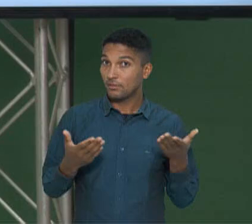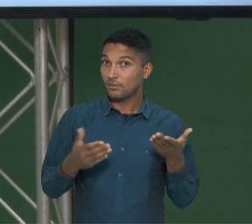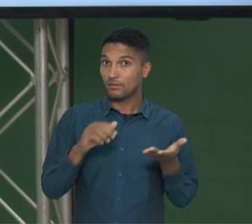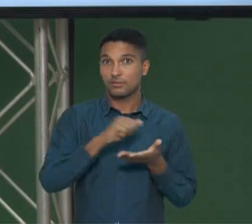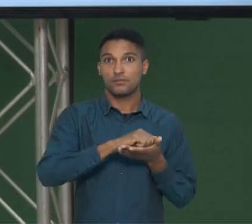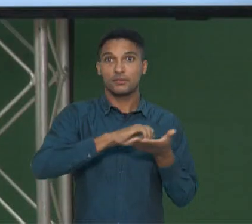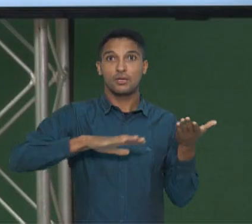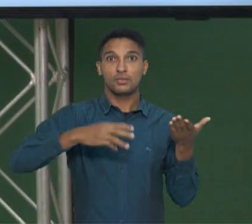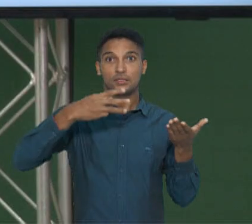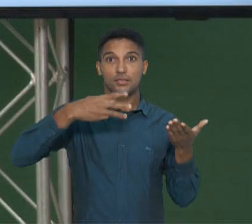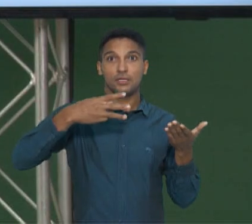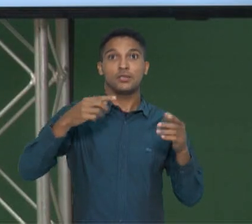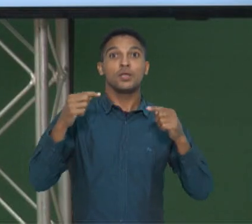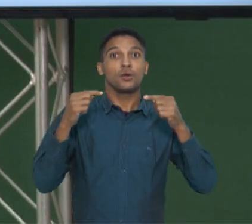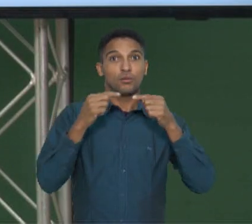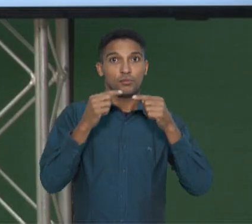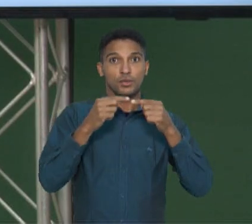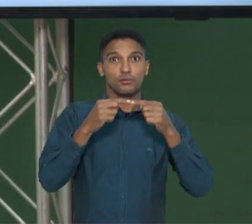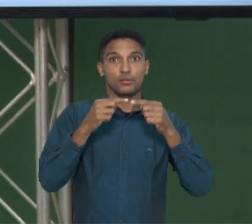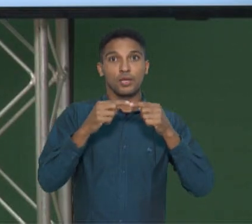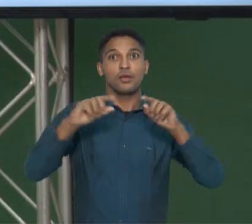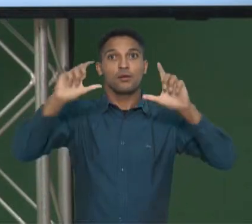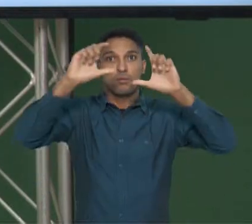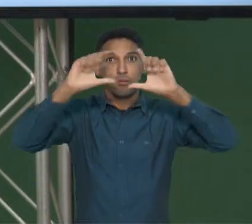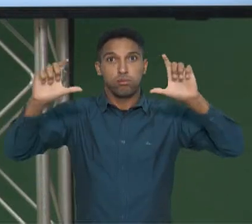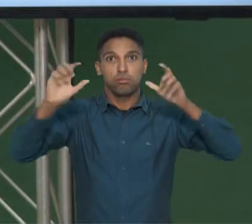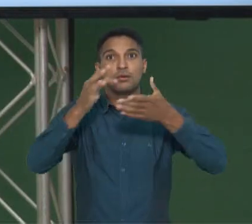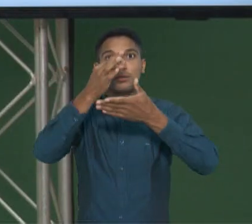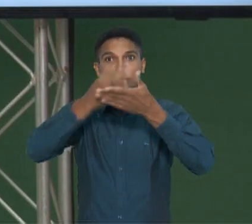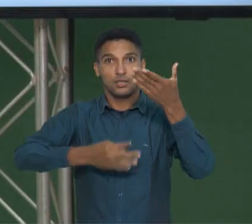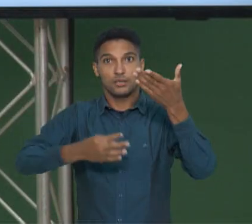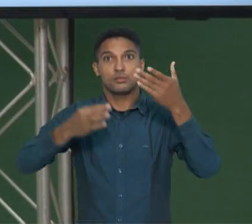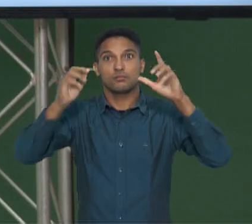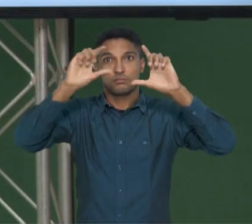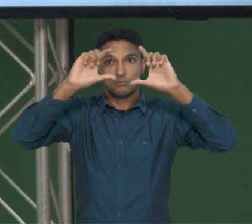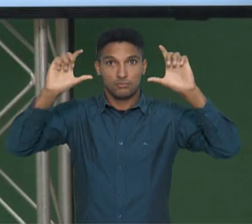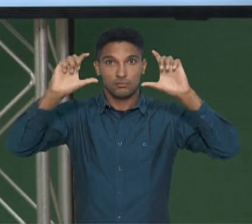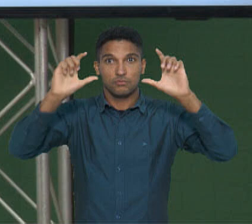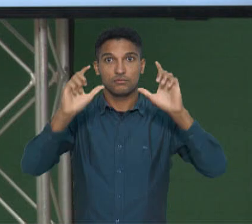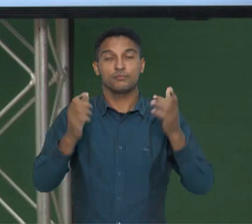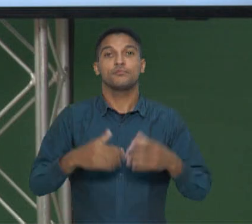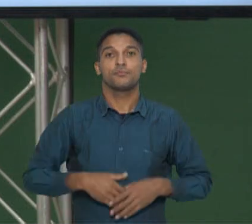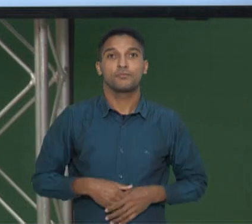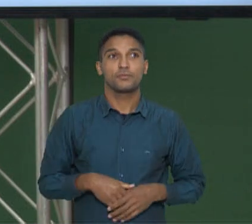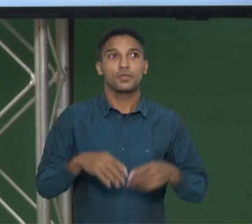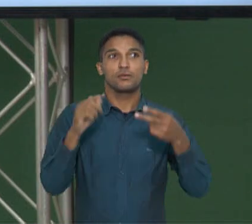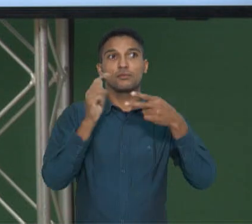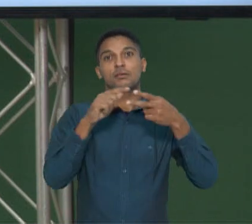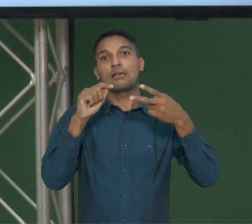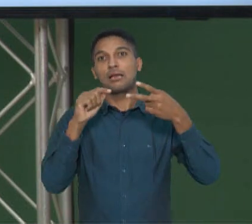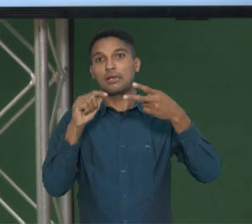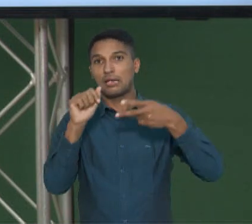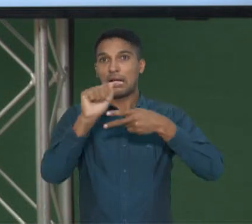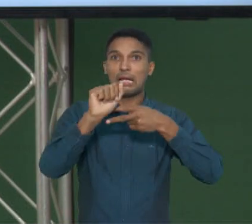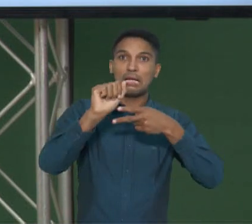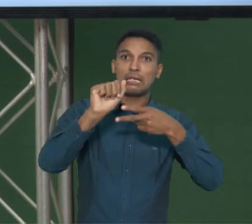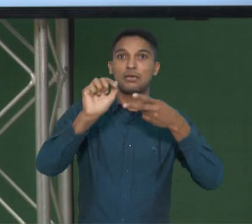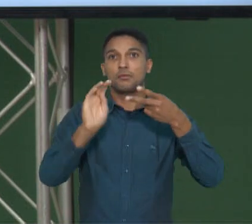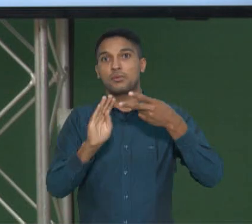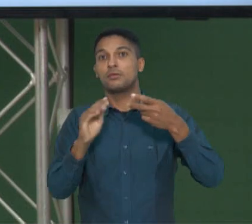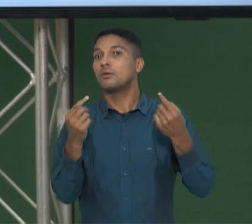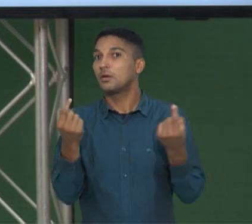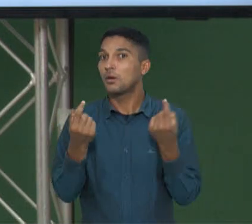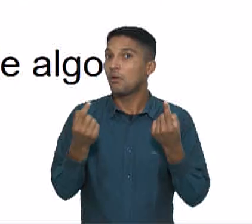Vou dar um tempo para vocês lerem aí o fragmento, dou duas opções, ou é a A ou é a B. Qual